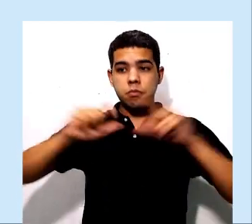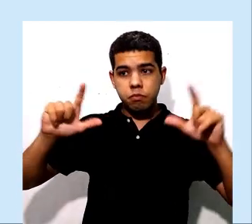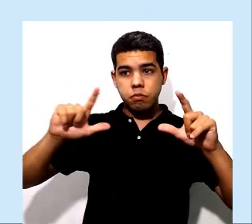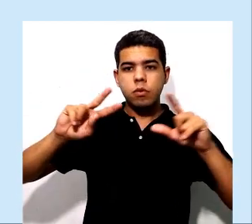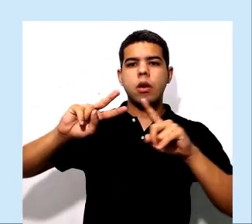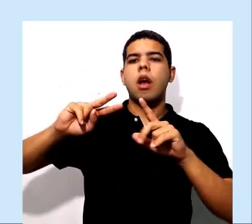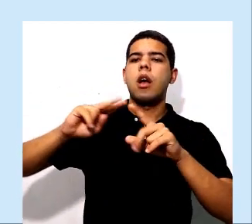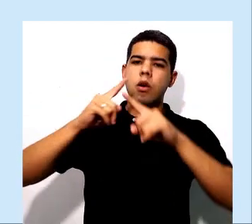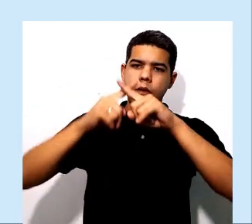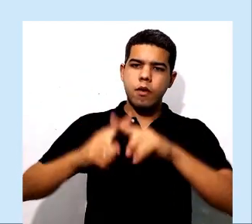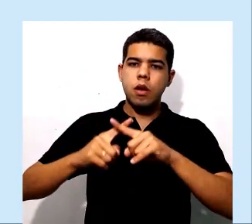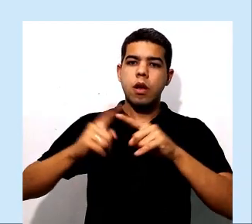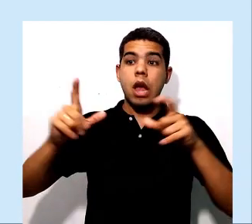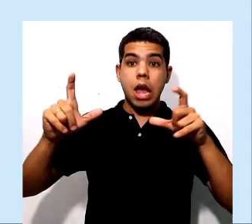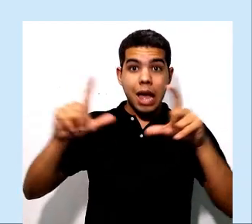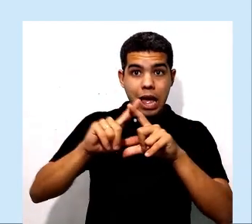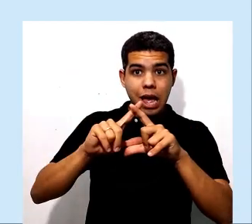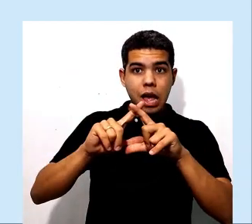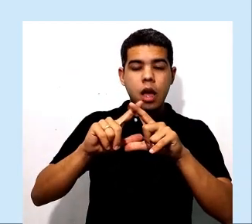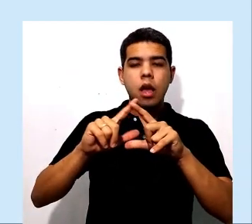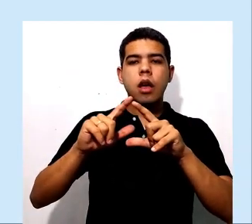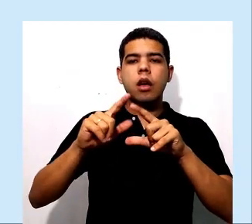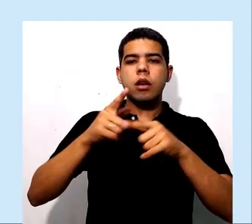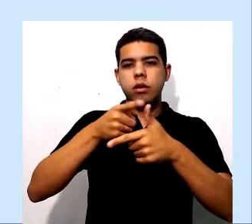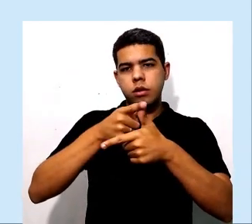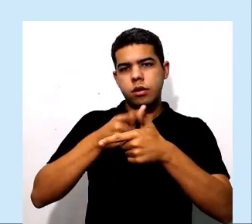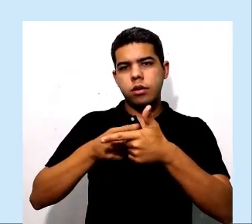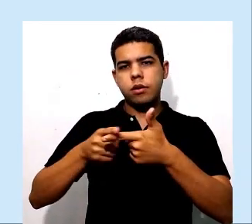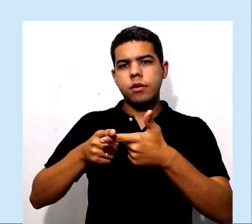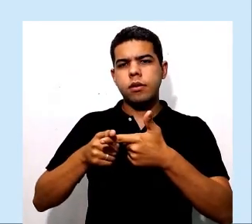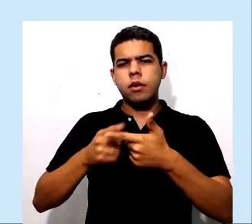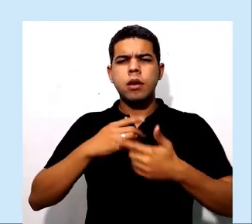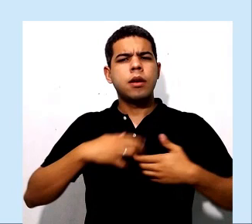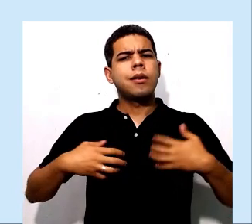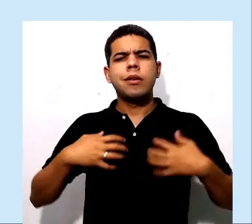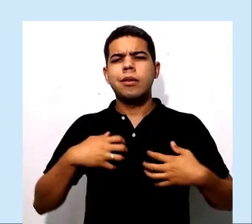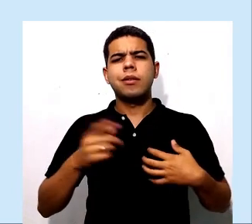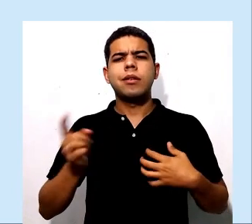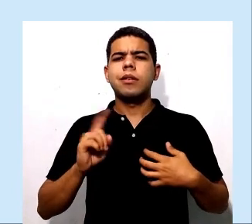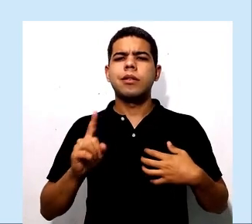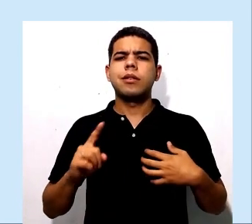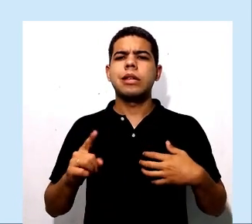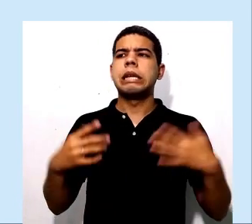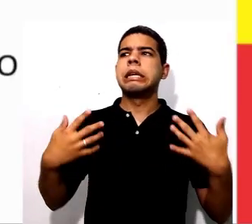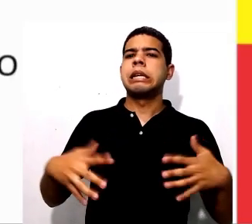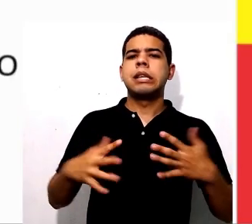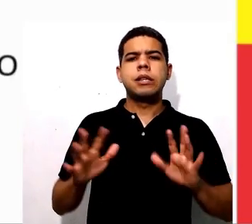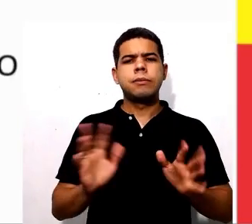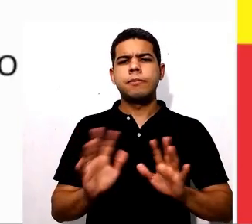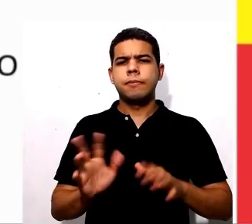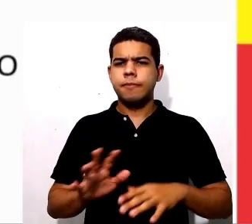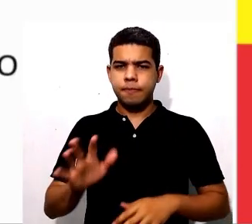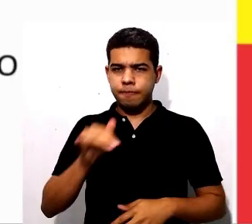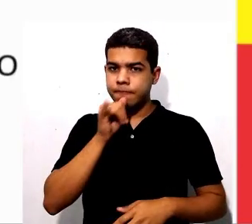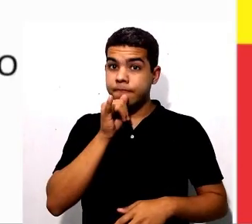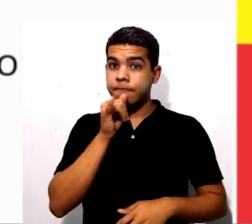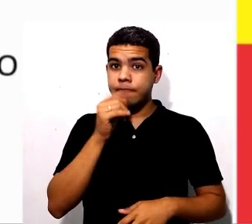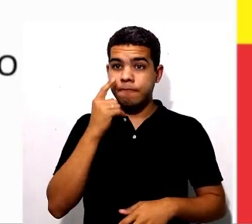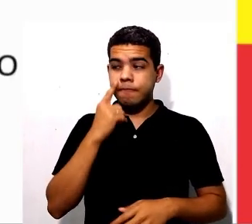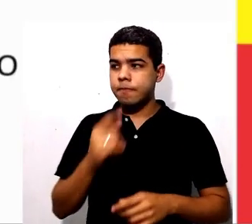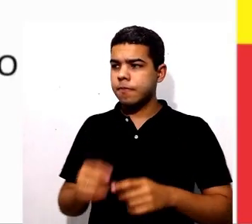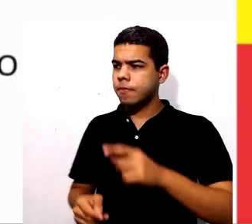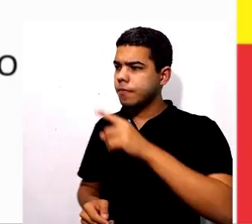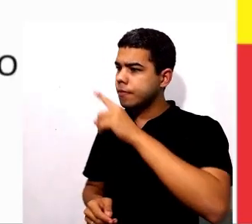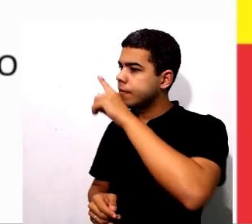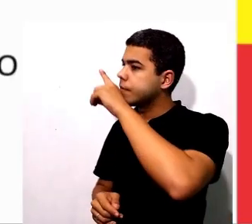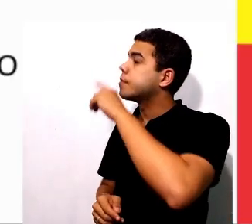Reduziu, divide por um número. Beleza? Sem estresse, sem aperreio. Veja aí na tela de vocês, ó. Então, veja o polígono